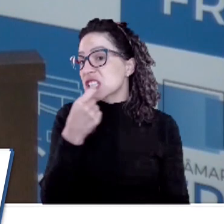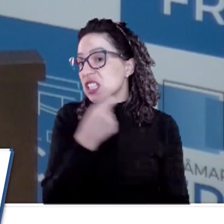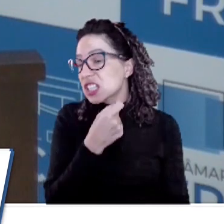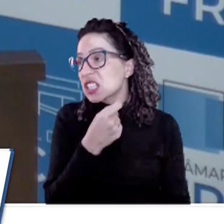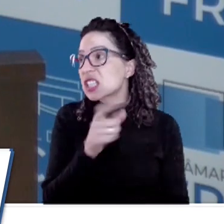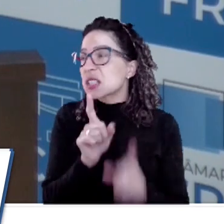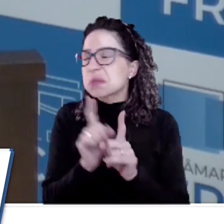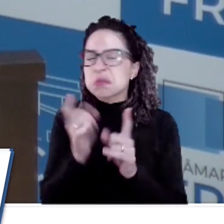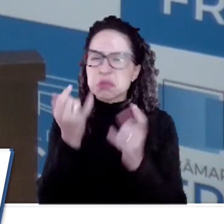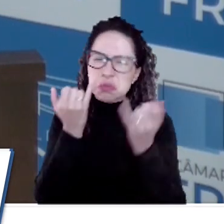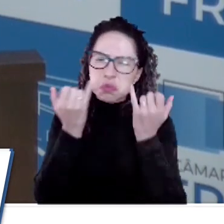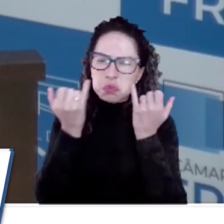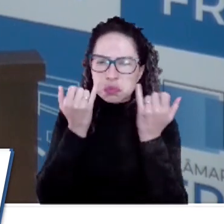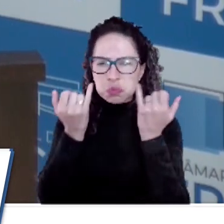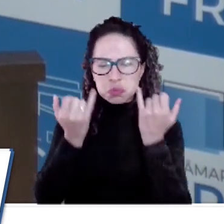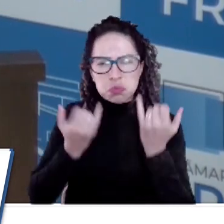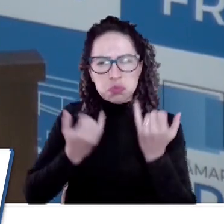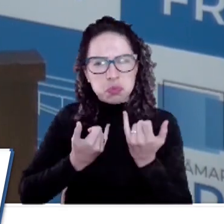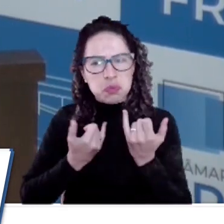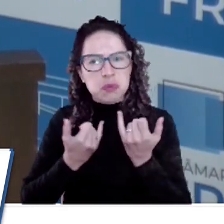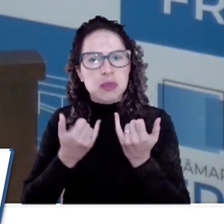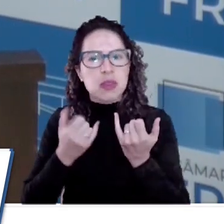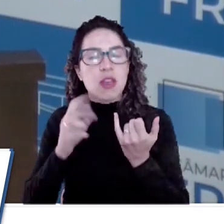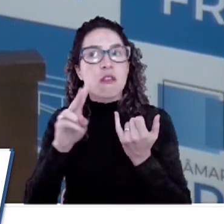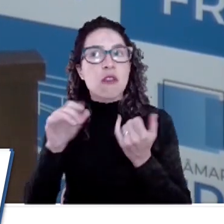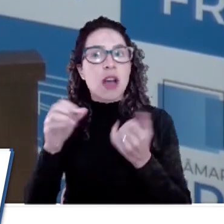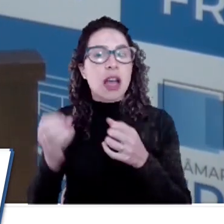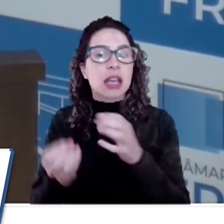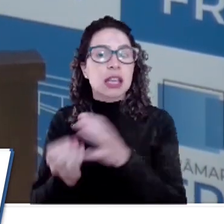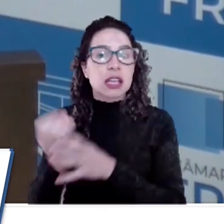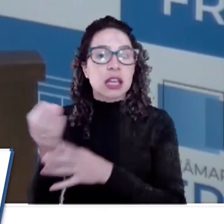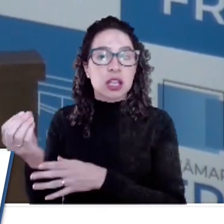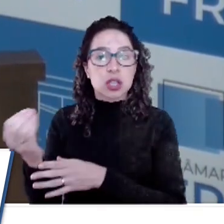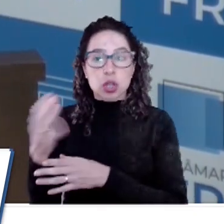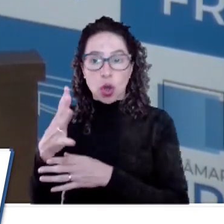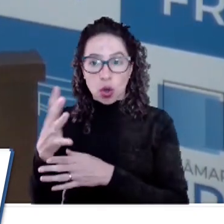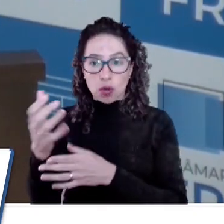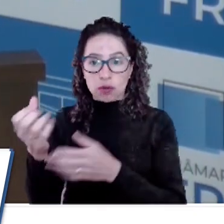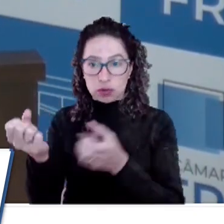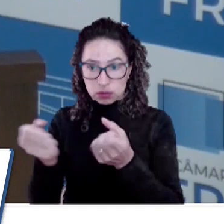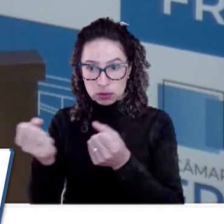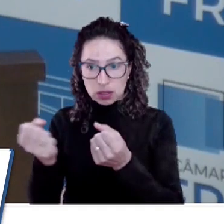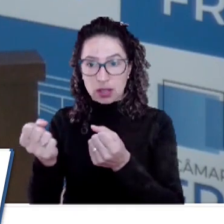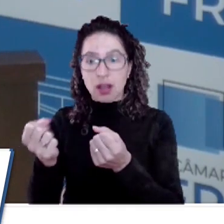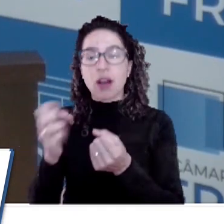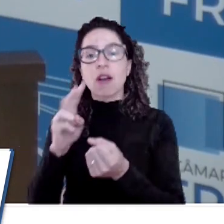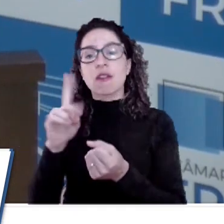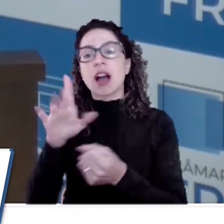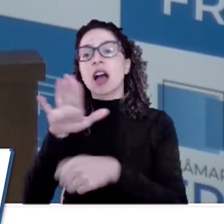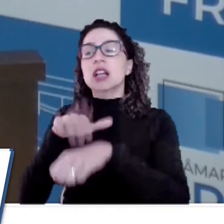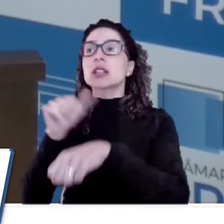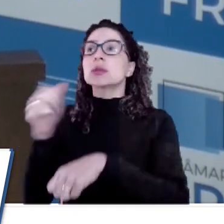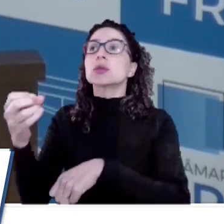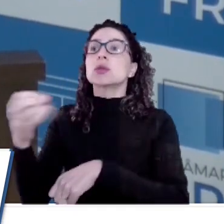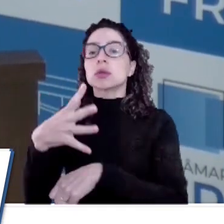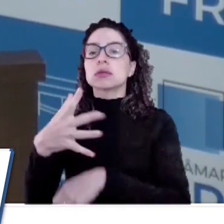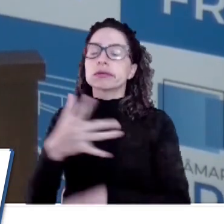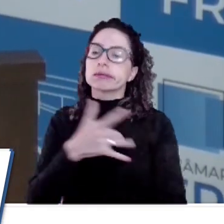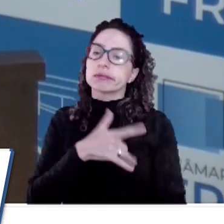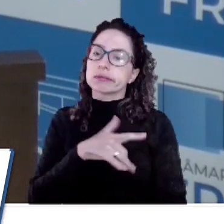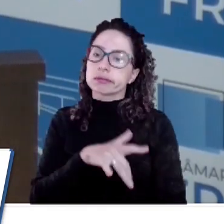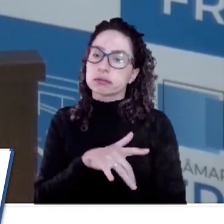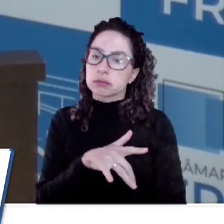aí quando for abrir o novo novos ubers eles vão chamar os novos dentistas então é uma pena